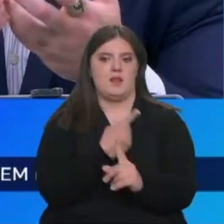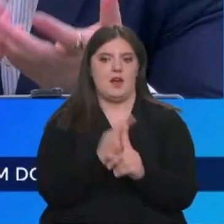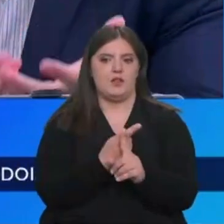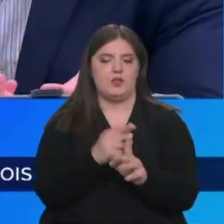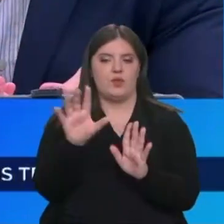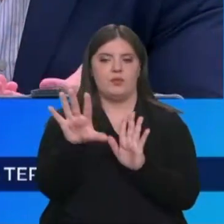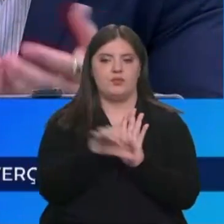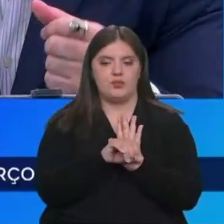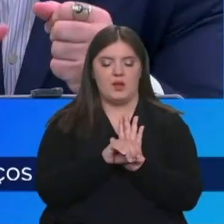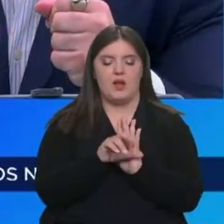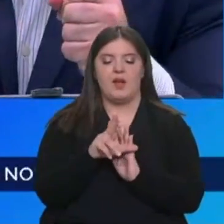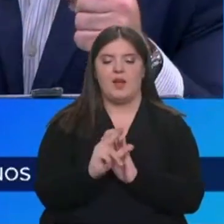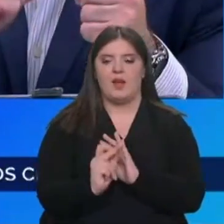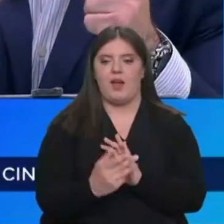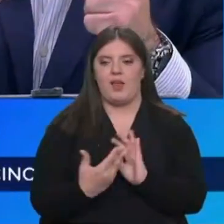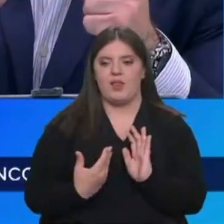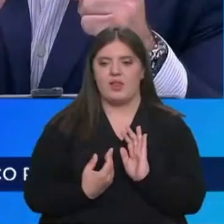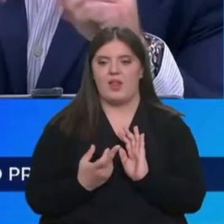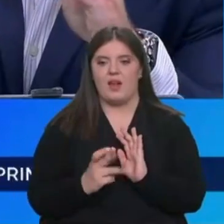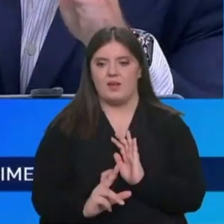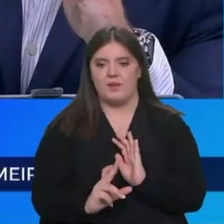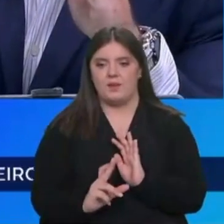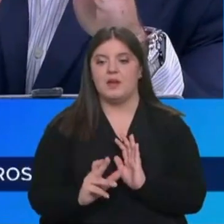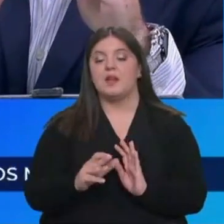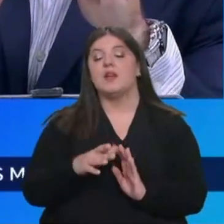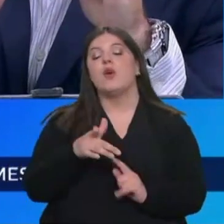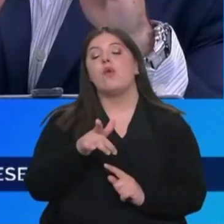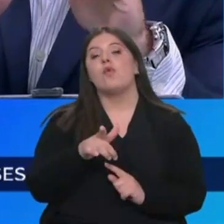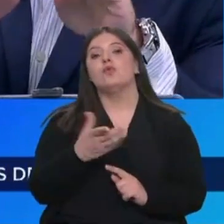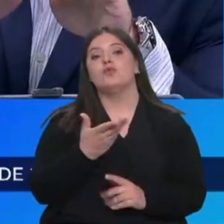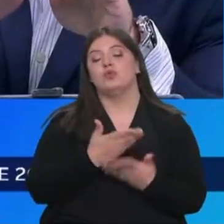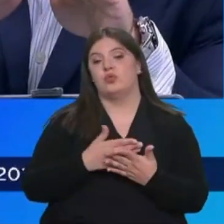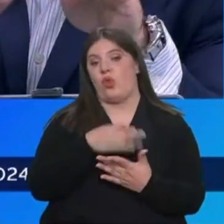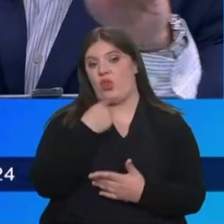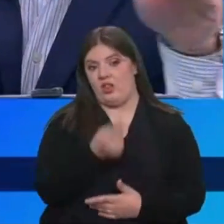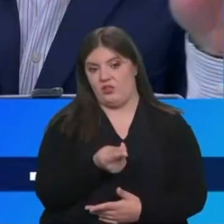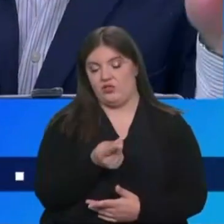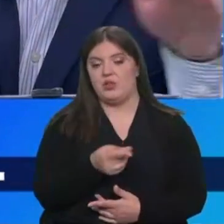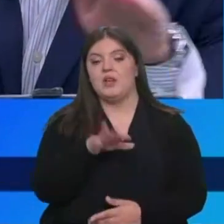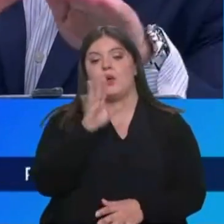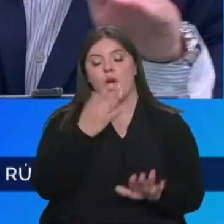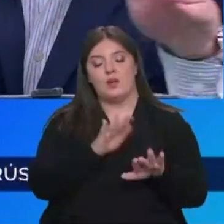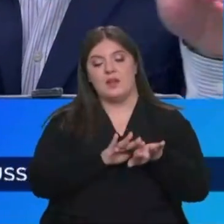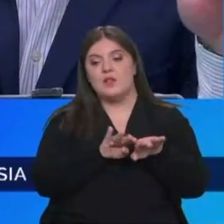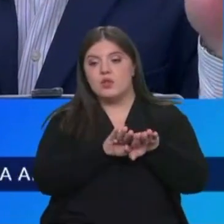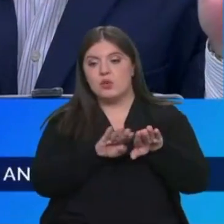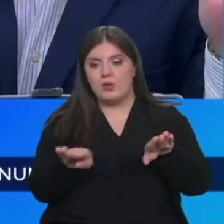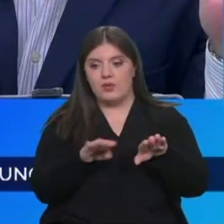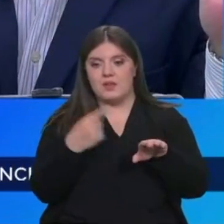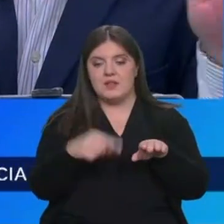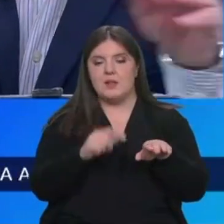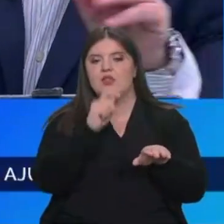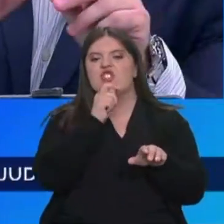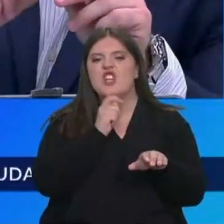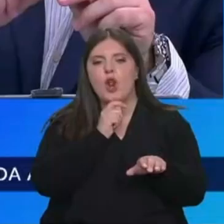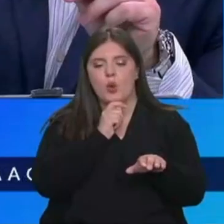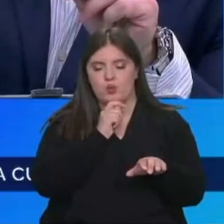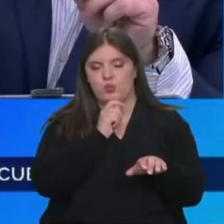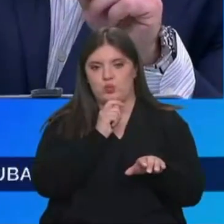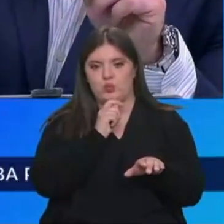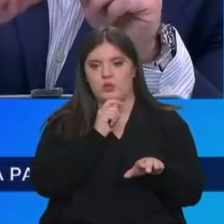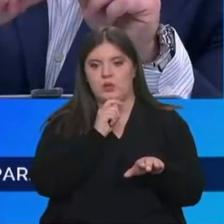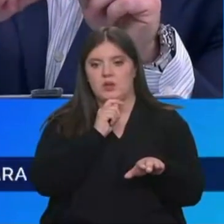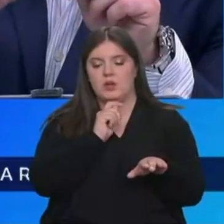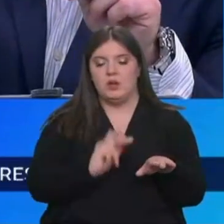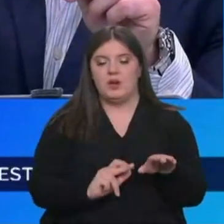captados por radar, e este estudo diz o seguinte: quando nós temos na superfície uma grande quantidade de gelo,